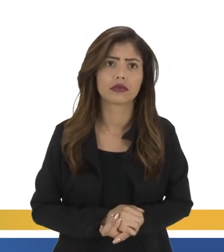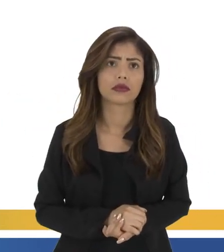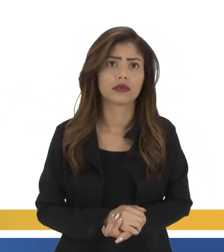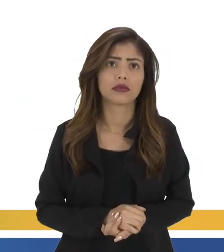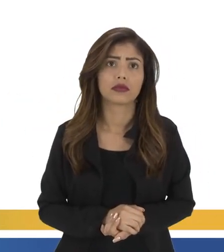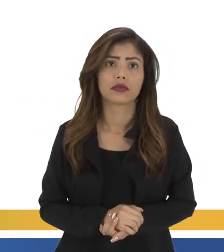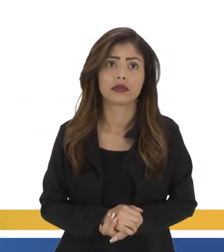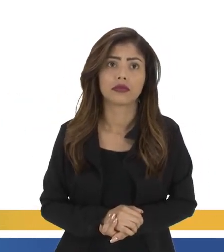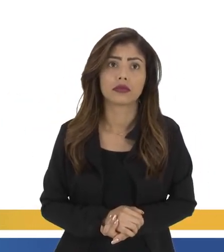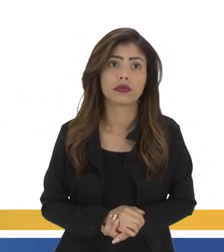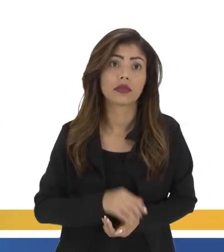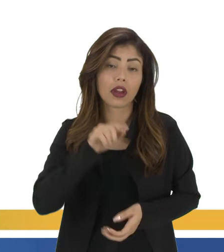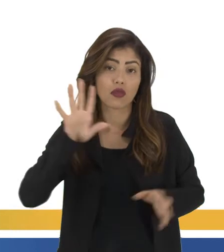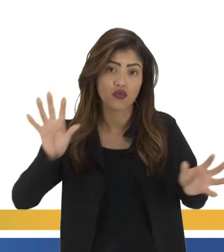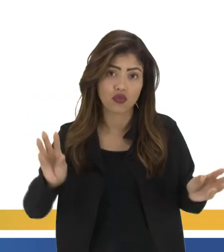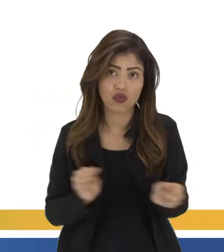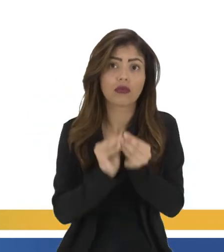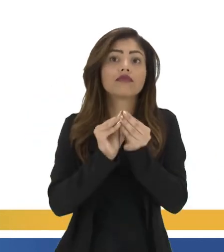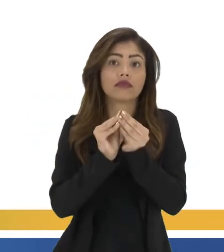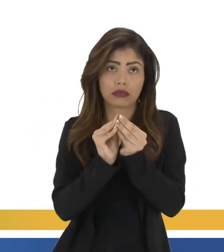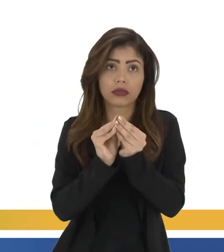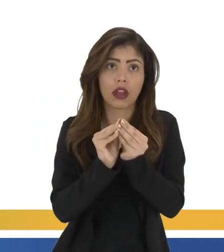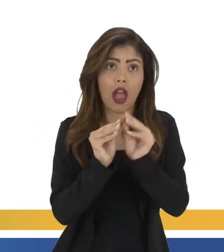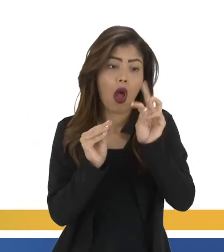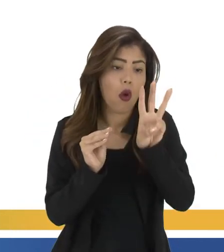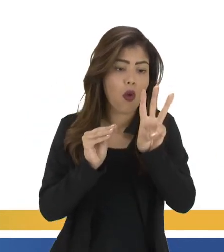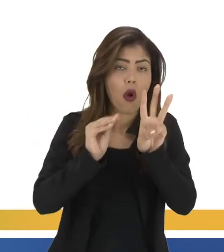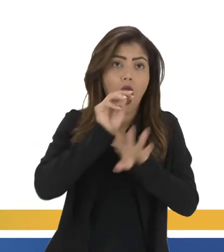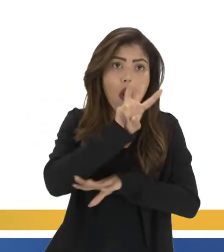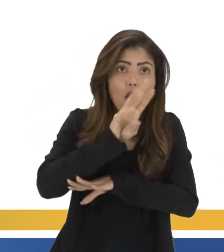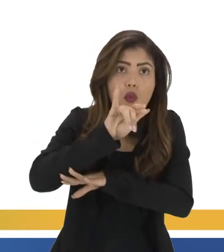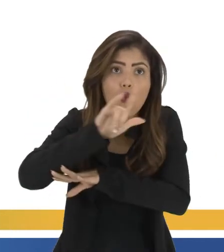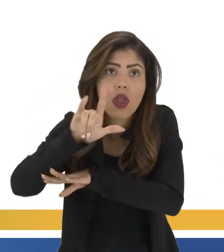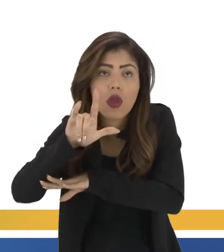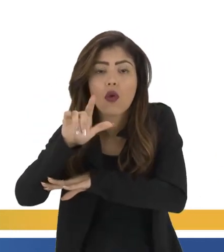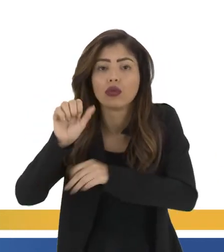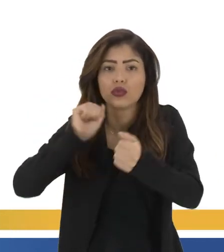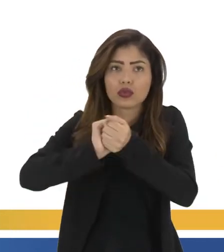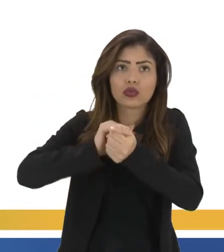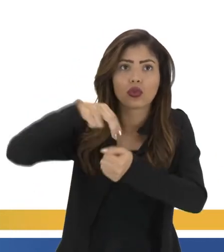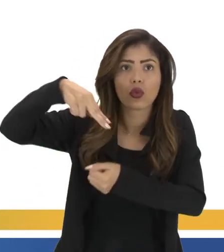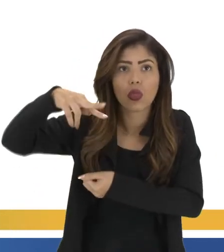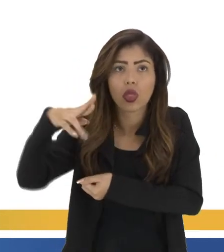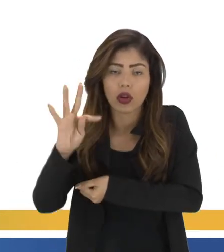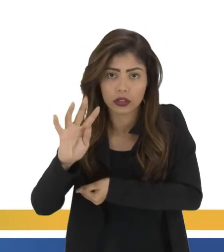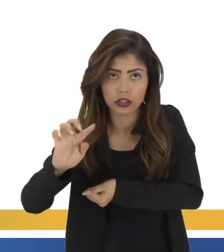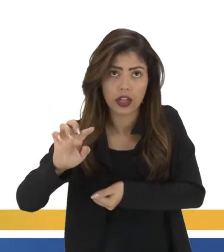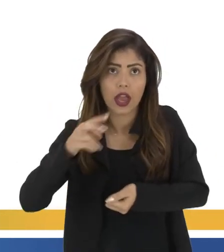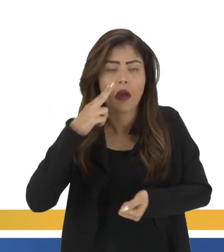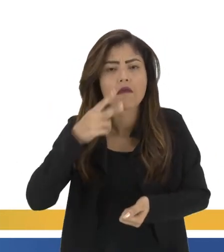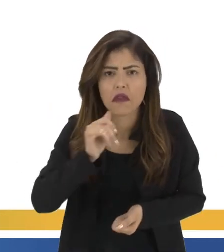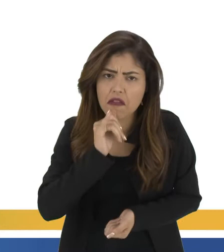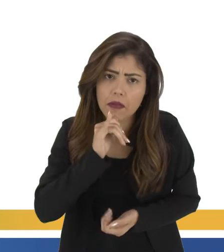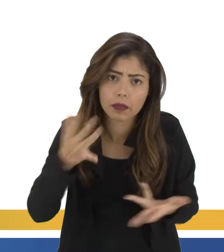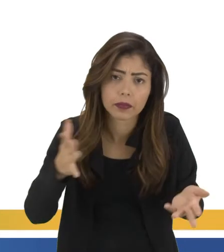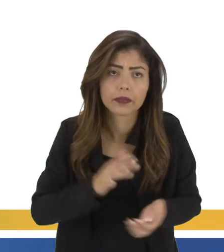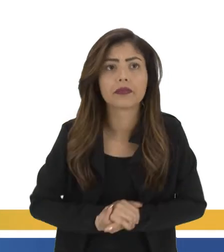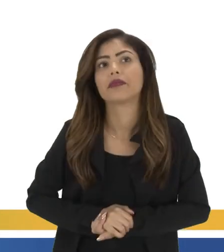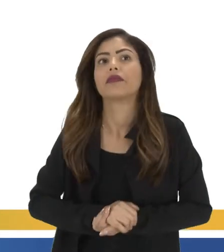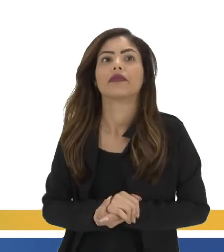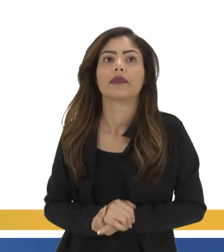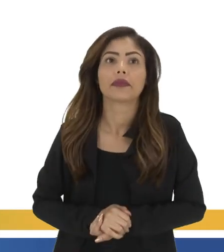Will not. Se você juntar o will com not, vai ficar won't. Vamos ver um exemplo.